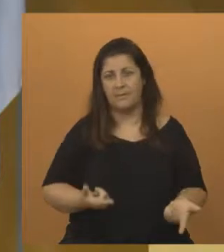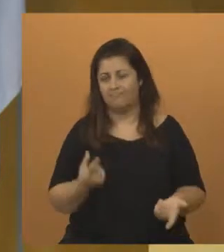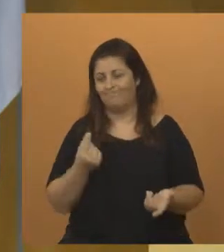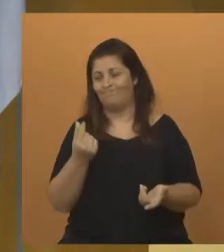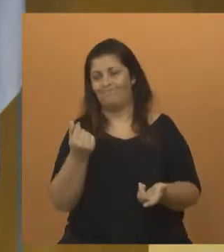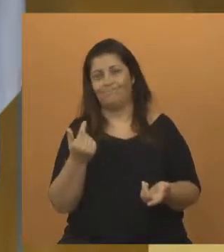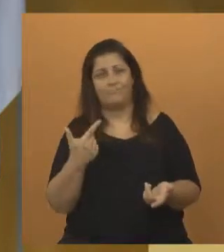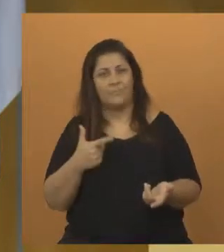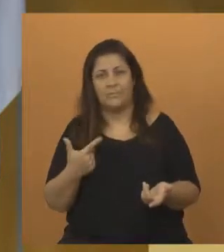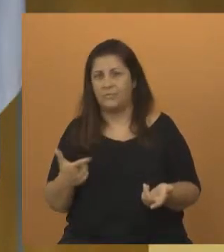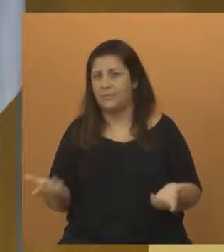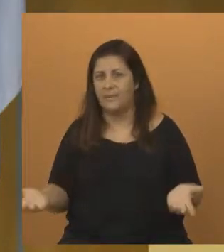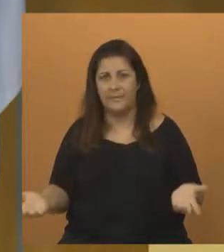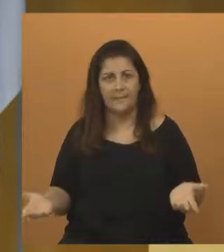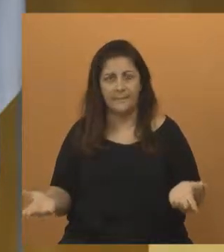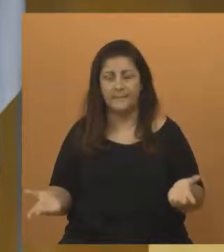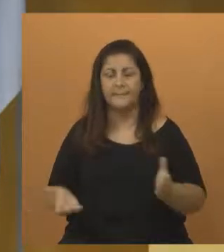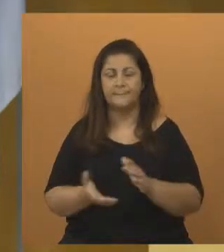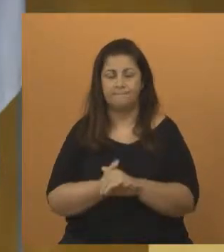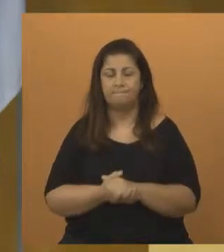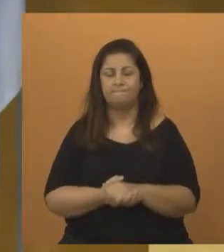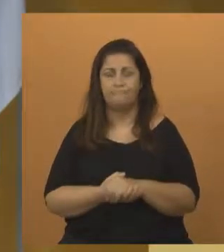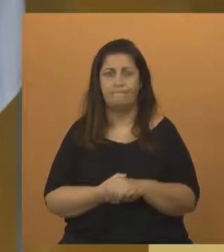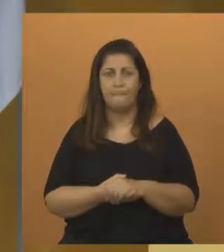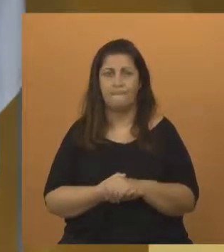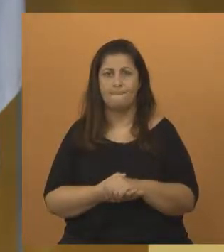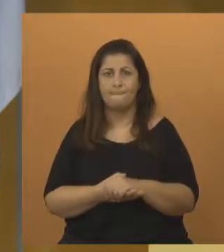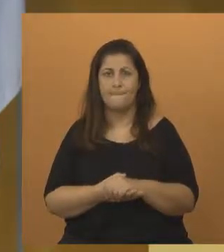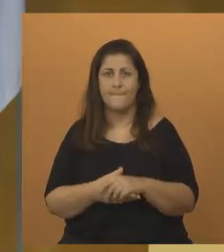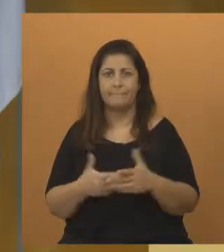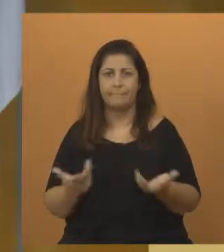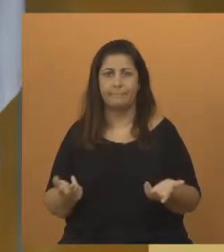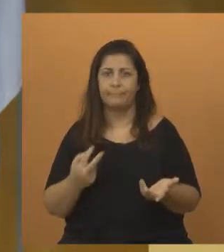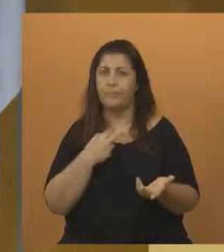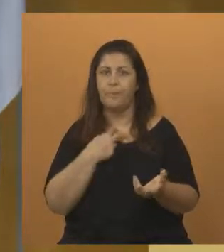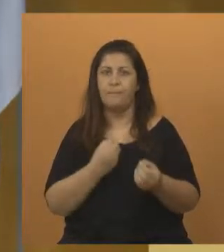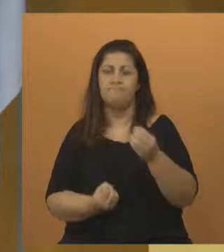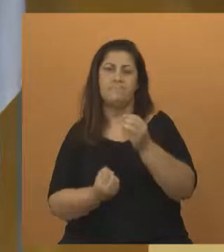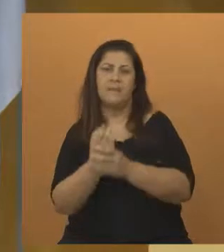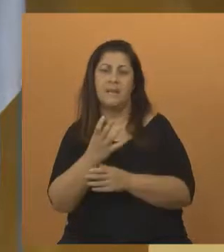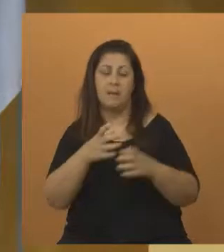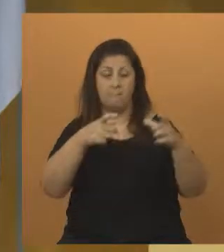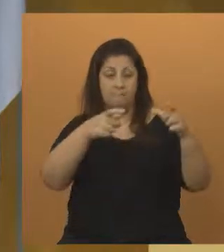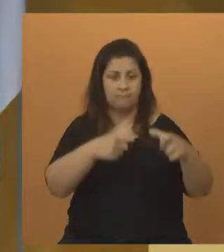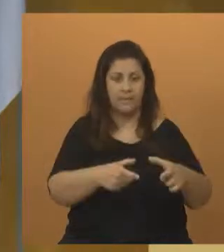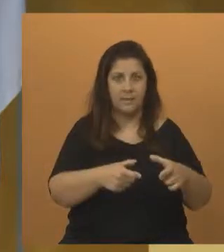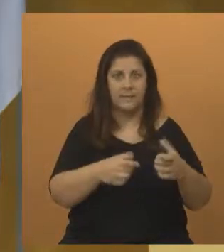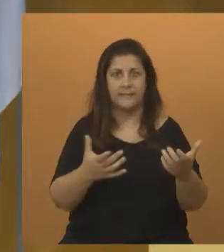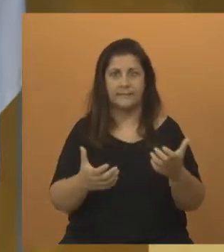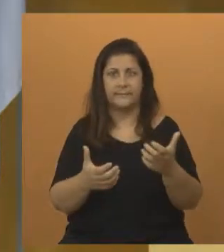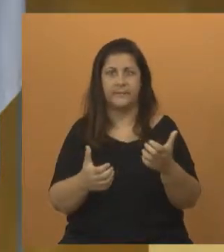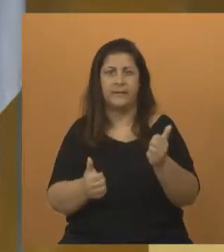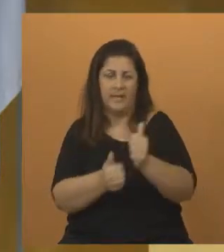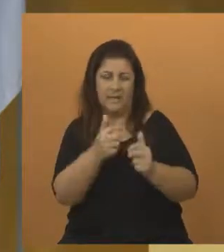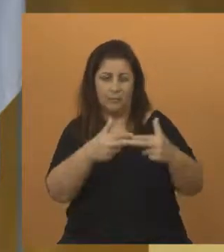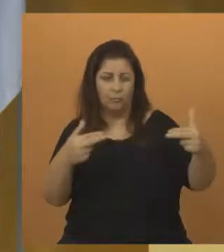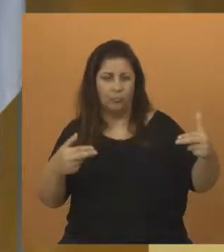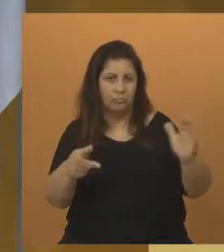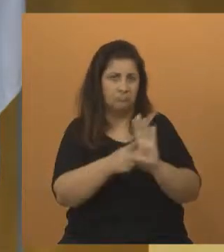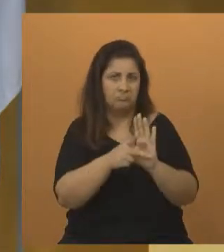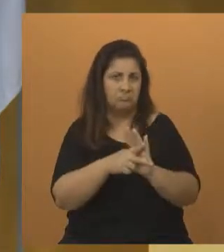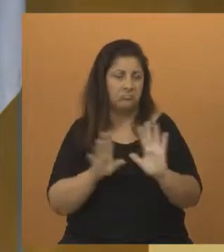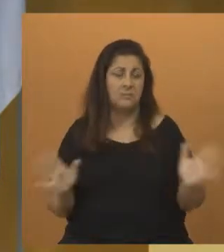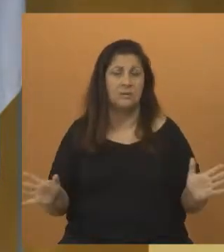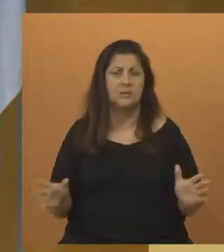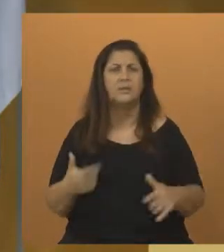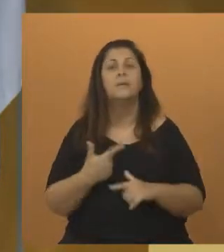nós não temos condições de estar criando praças, campos em todos os cantos da cidade. E por